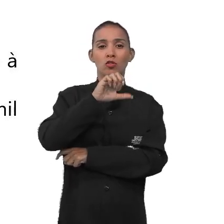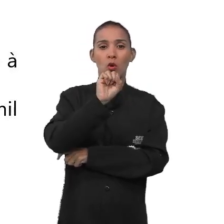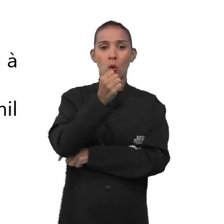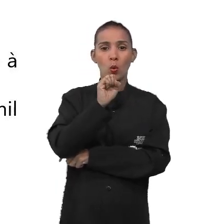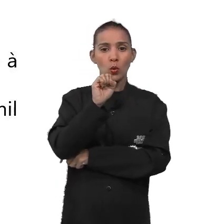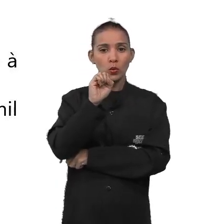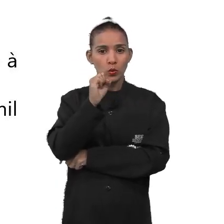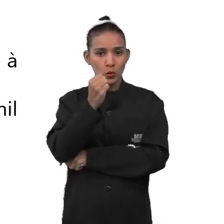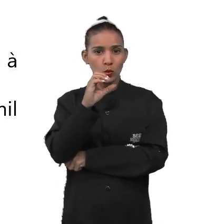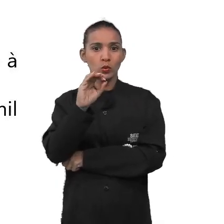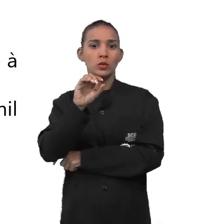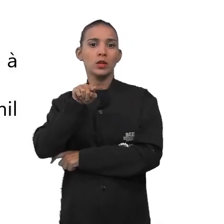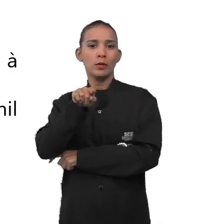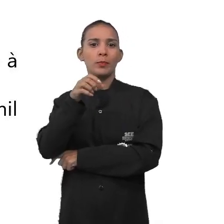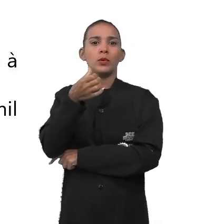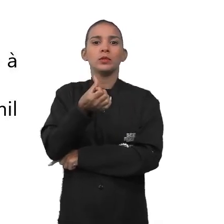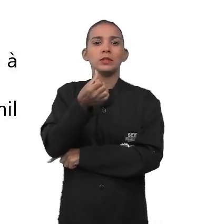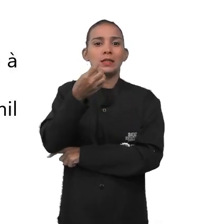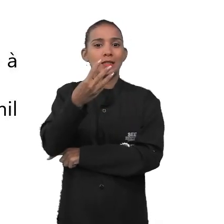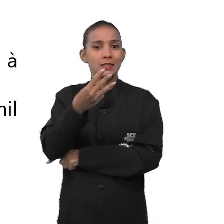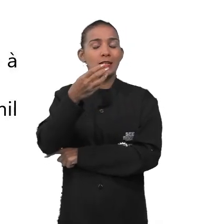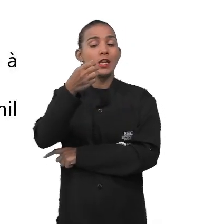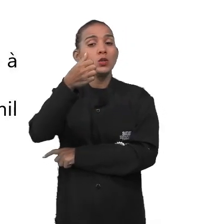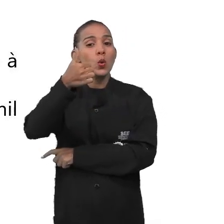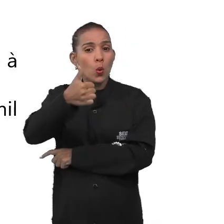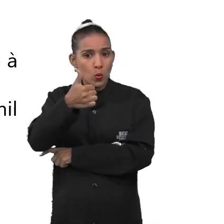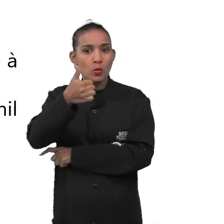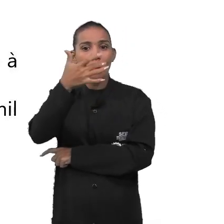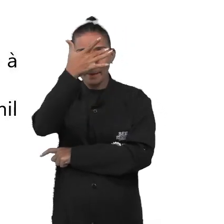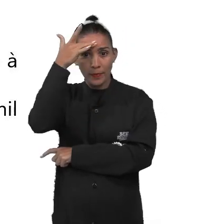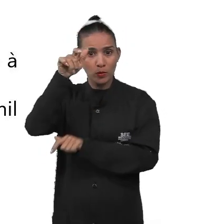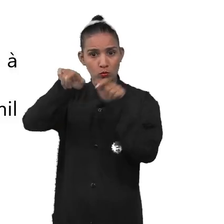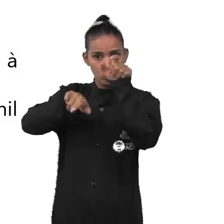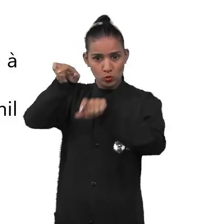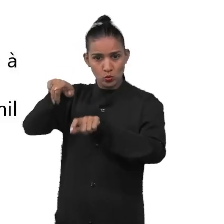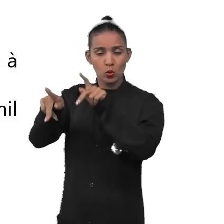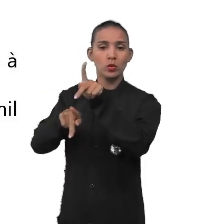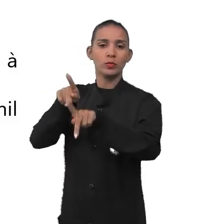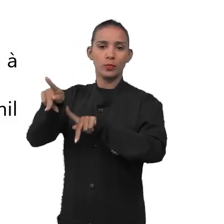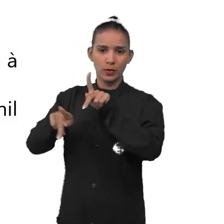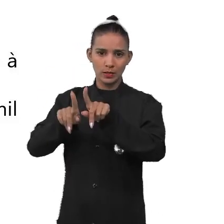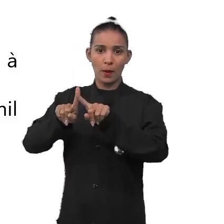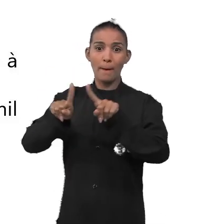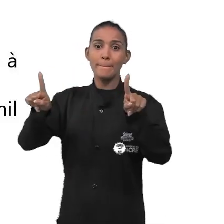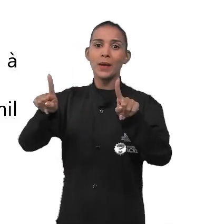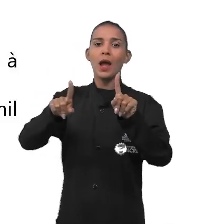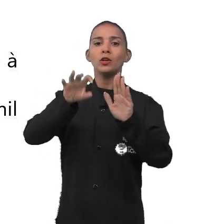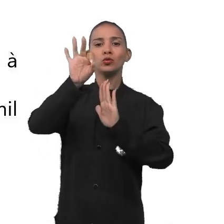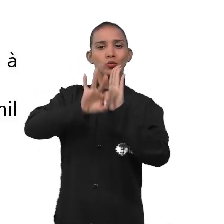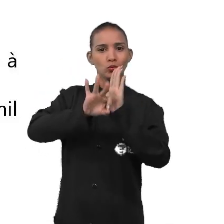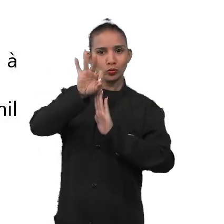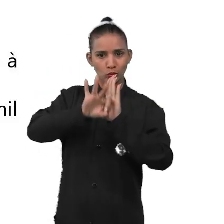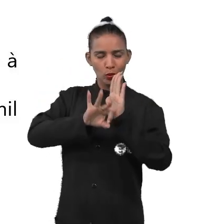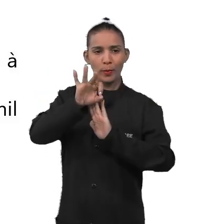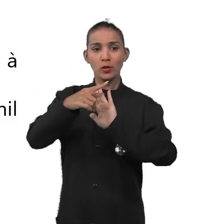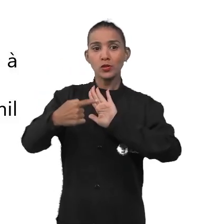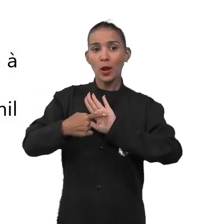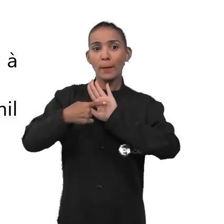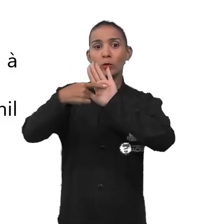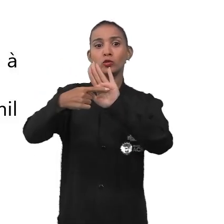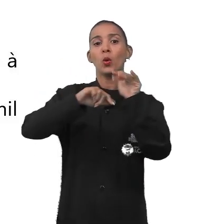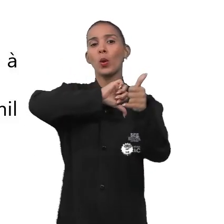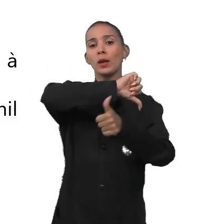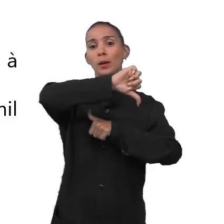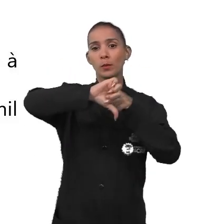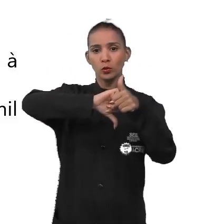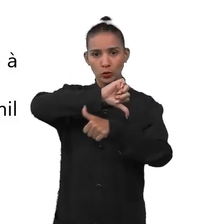880.631 habitantes, segundo o IBGE. Esse número vai representar um aumento de 6,10% se